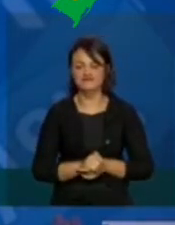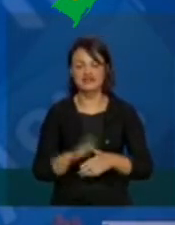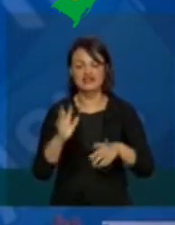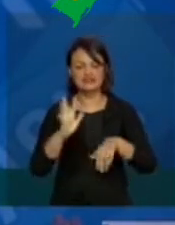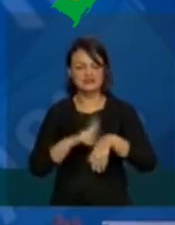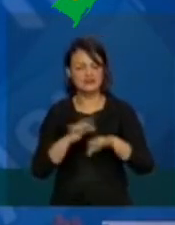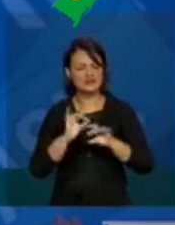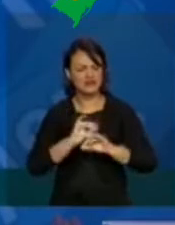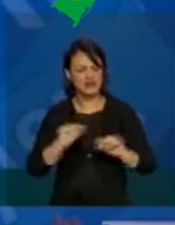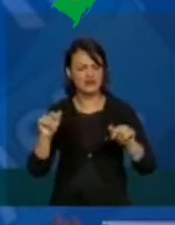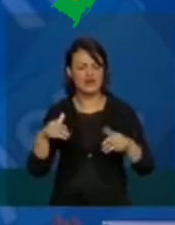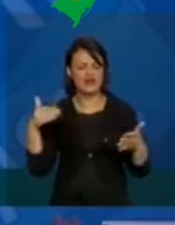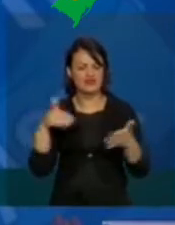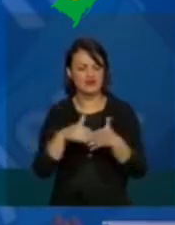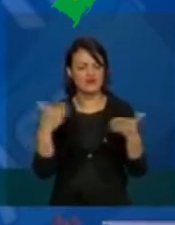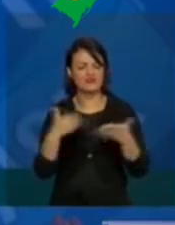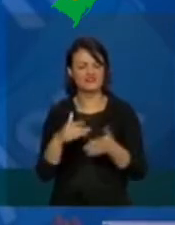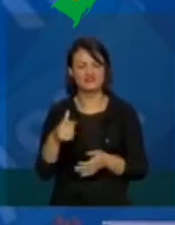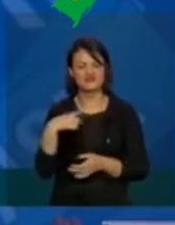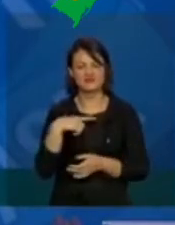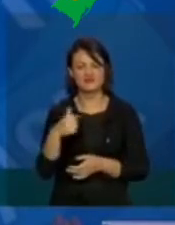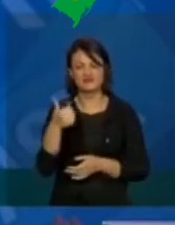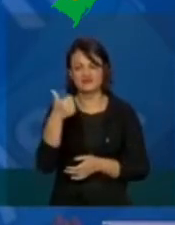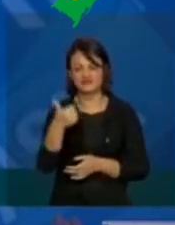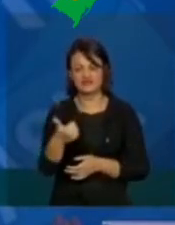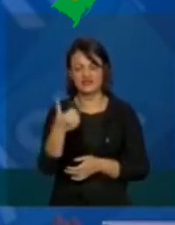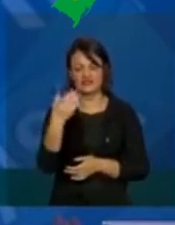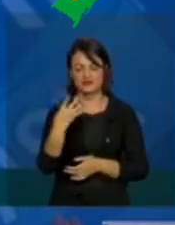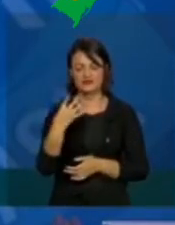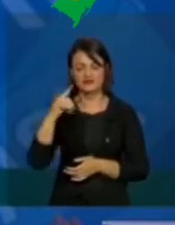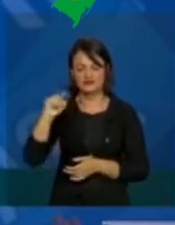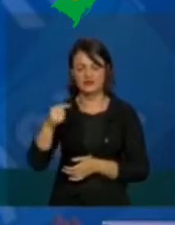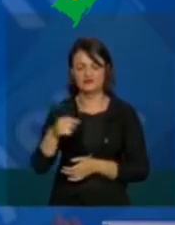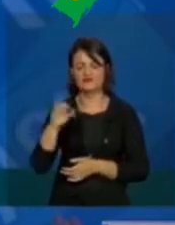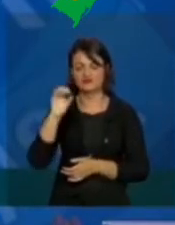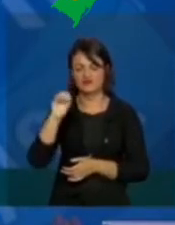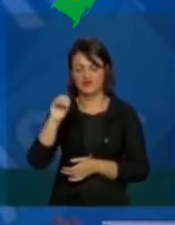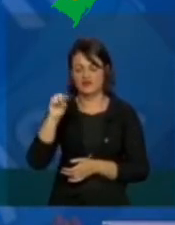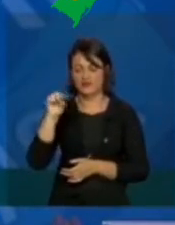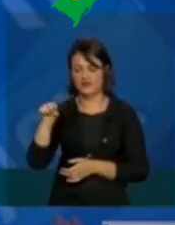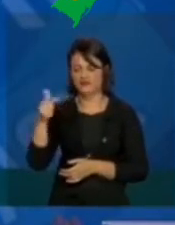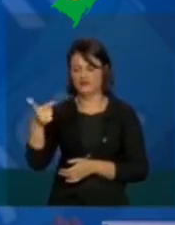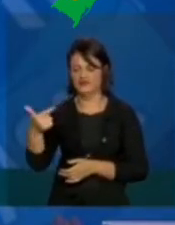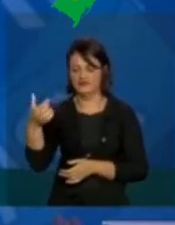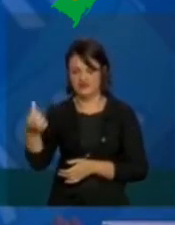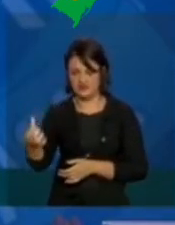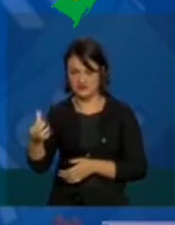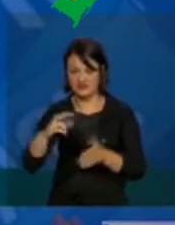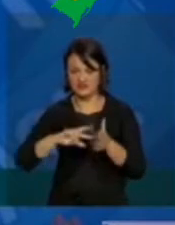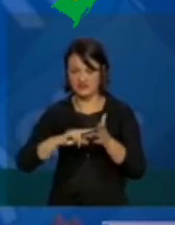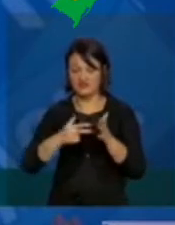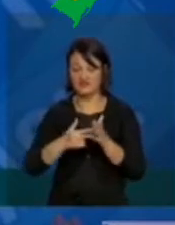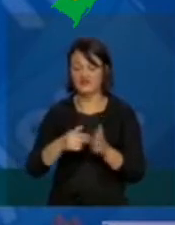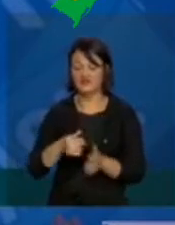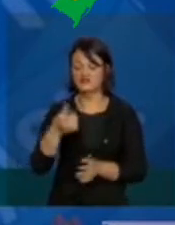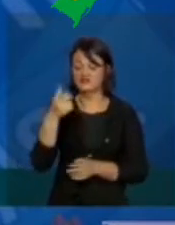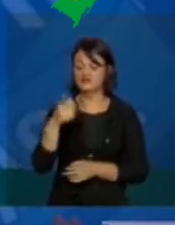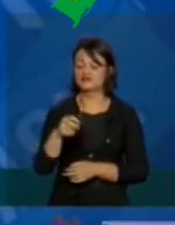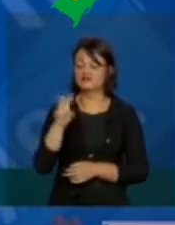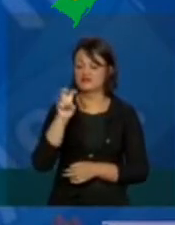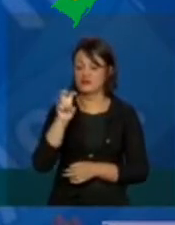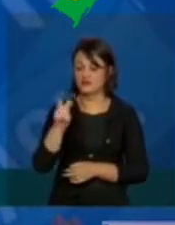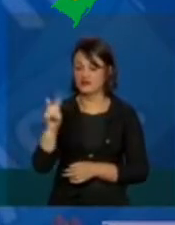Recuperados, hoje, nessa data, nós temos 14.026. Isso representa